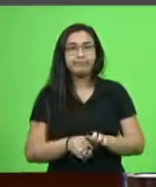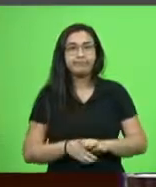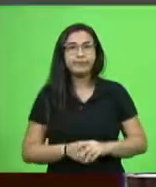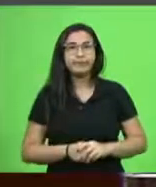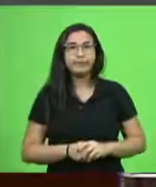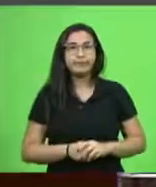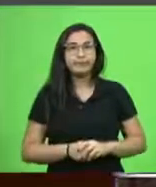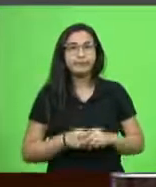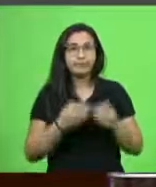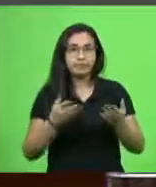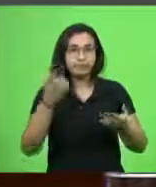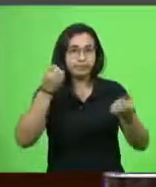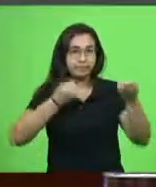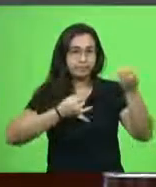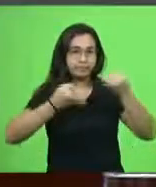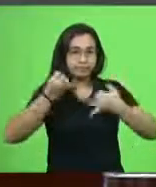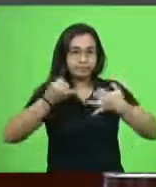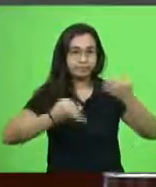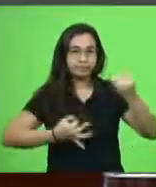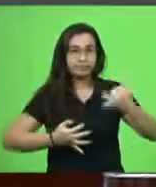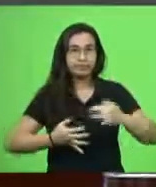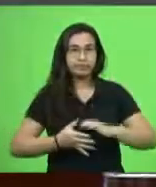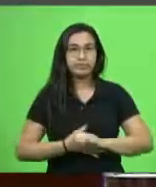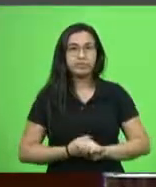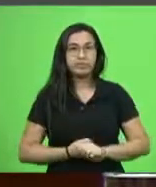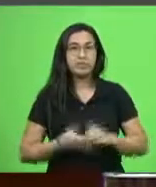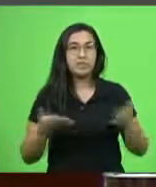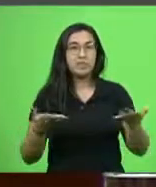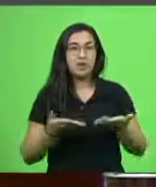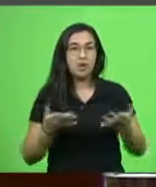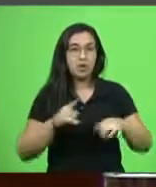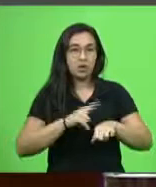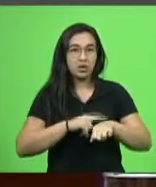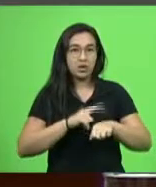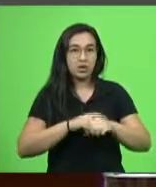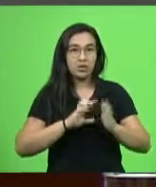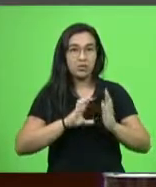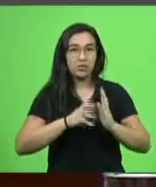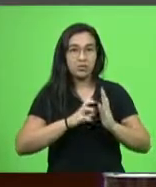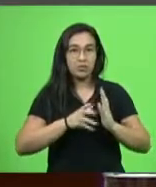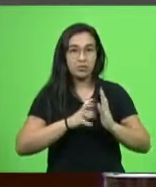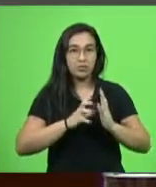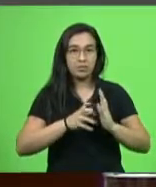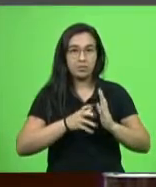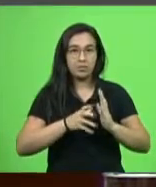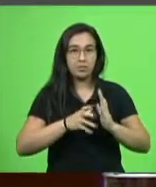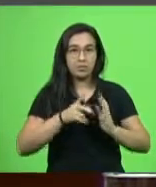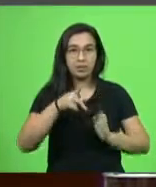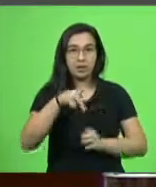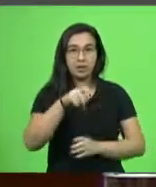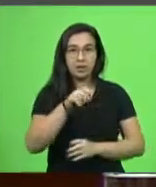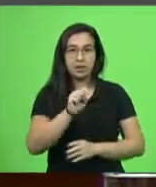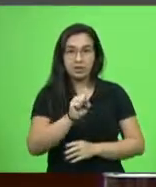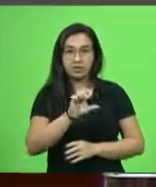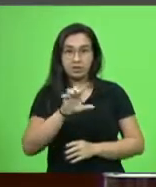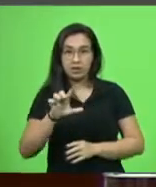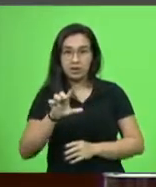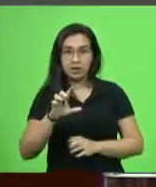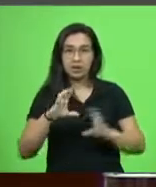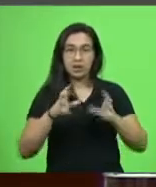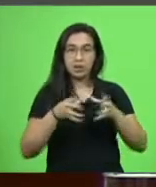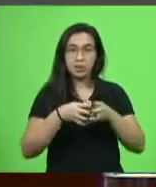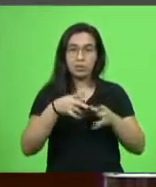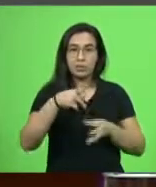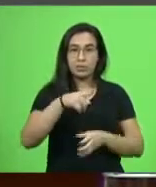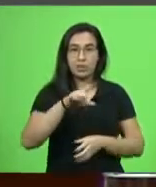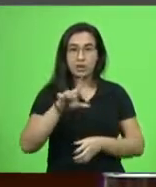por essas palavras. Agora, o próximo horário é o bloco PSL-PL.